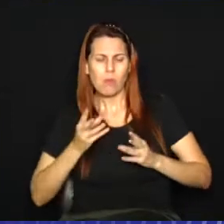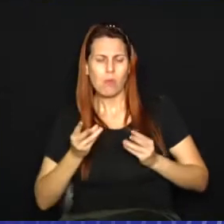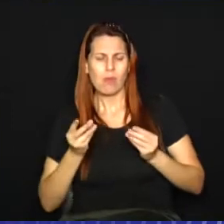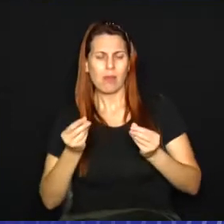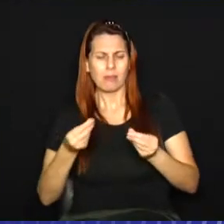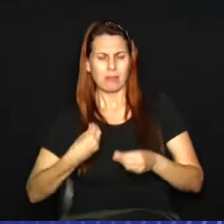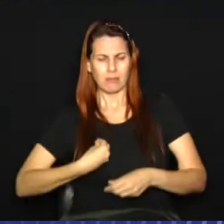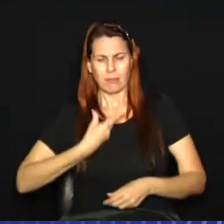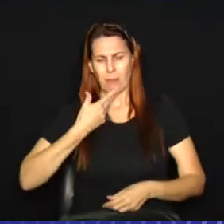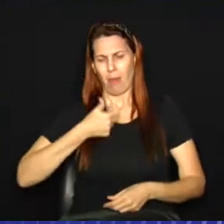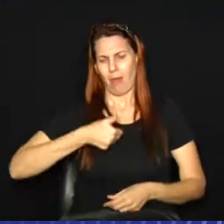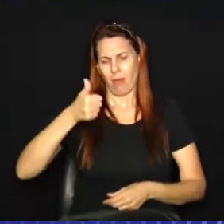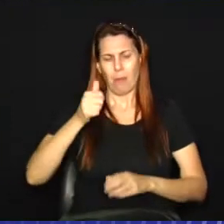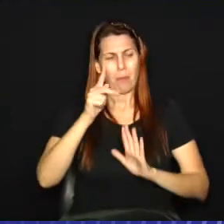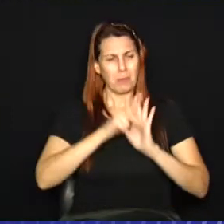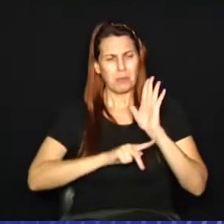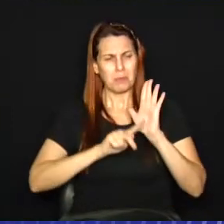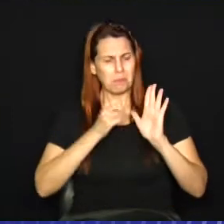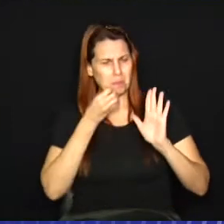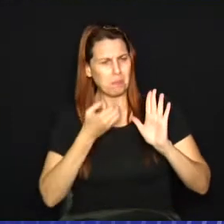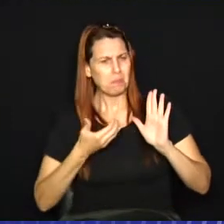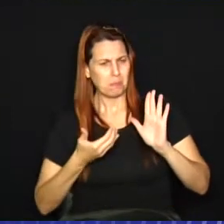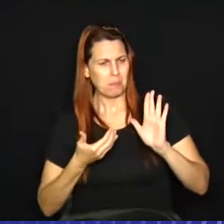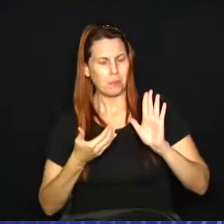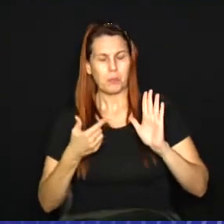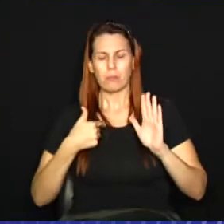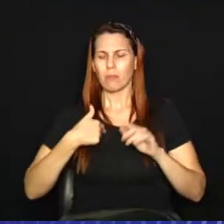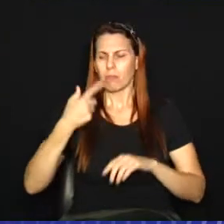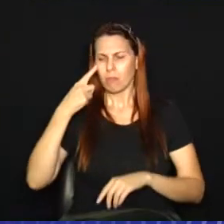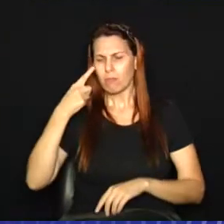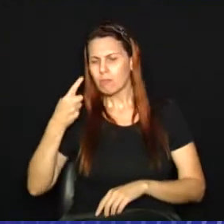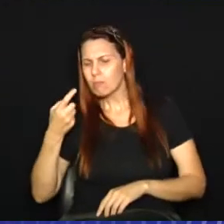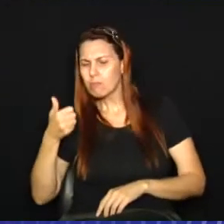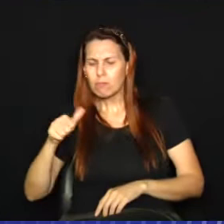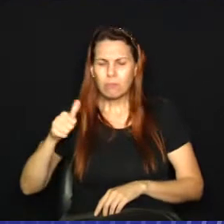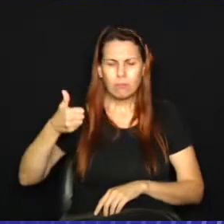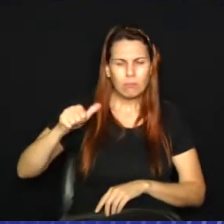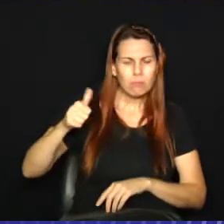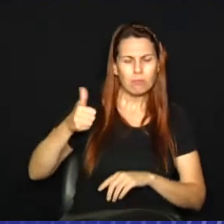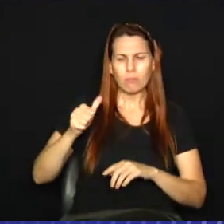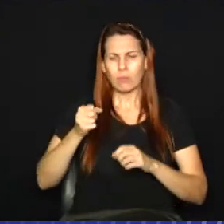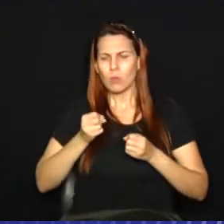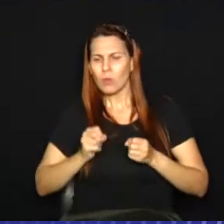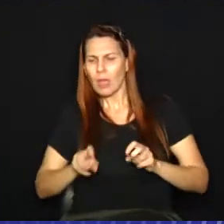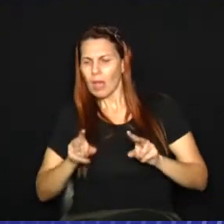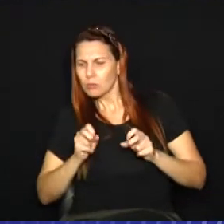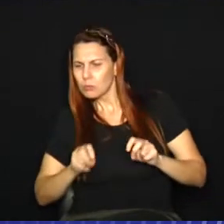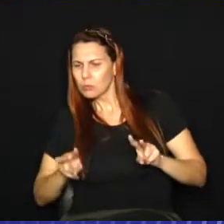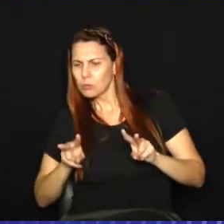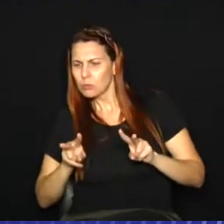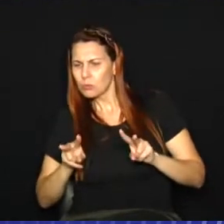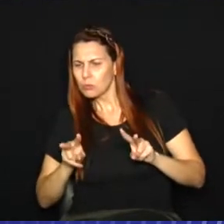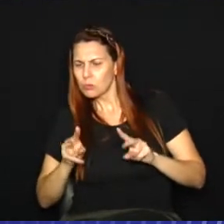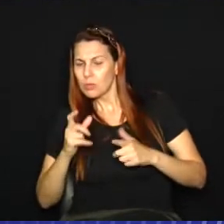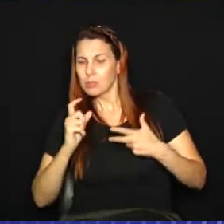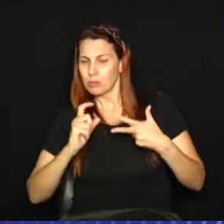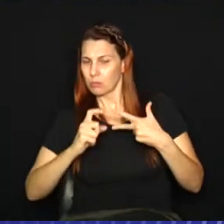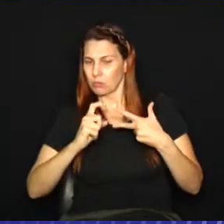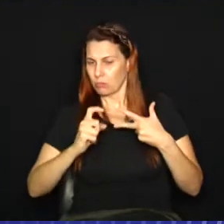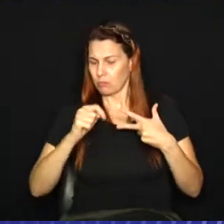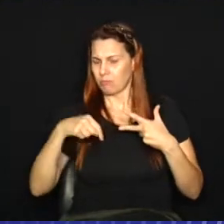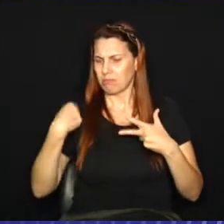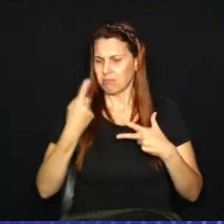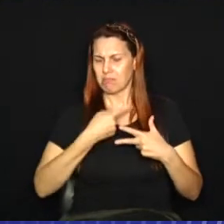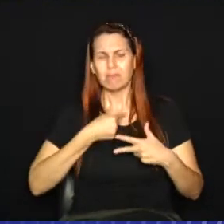projetos bons projetos. Fiscalizar, né, os gastos do executivo, a gente procura fazer isso